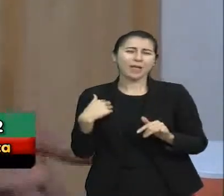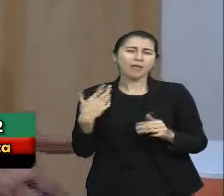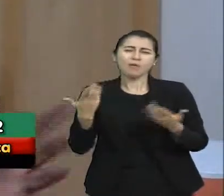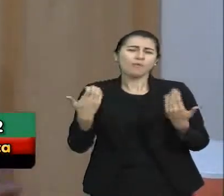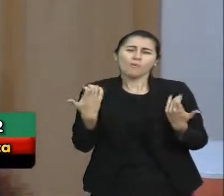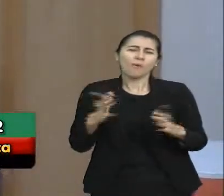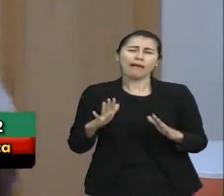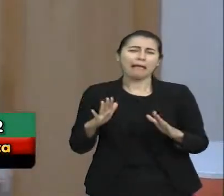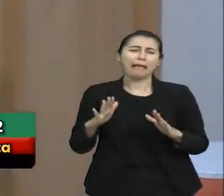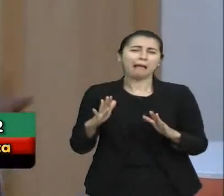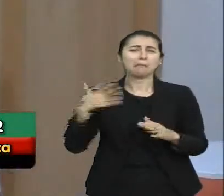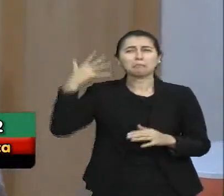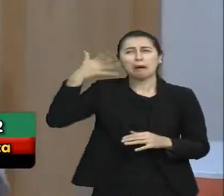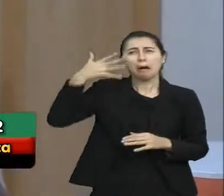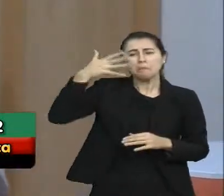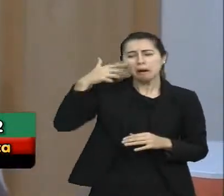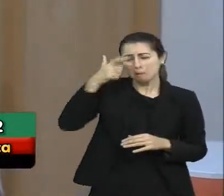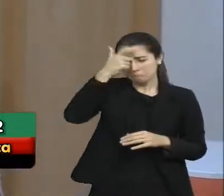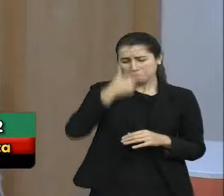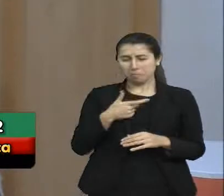para me apresentar, para saberem quem eu sou.